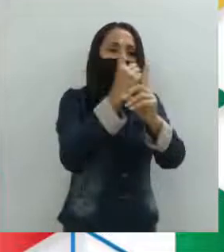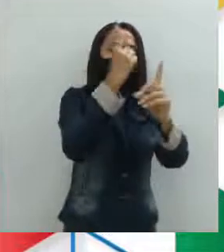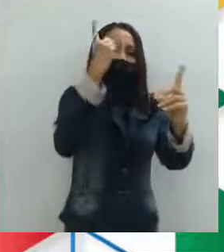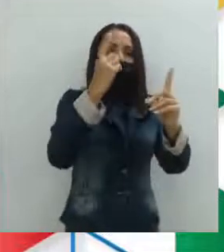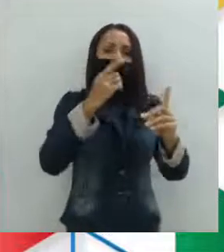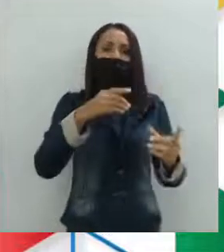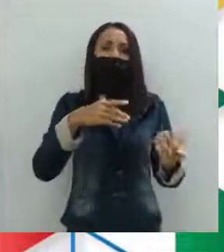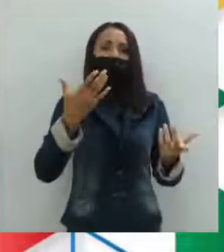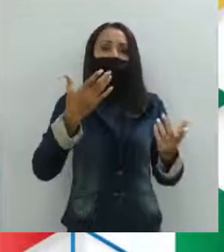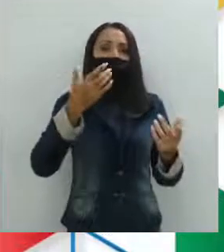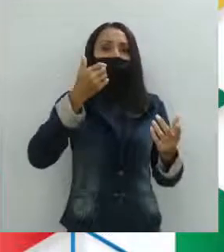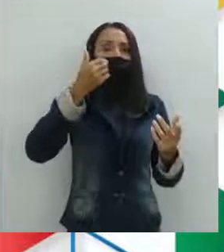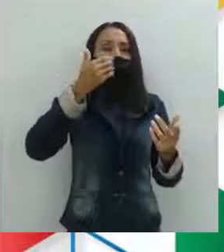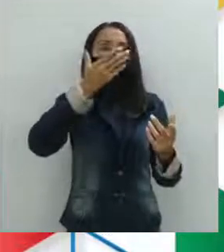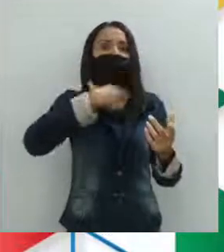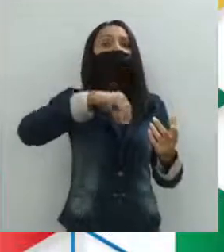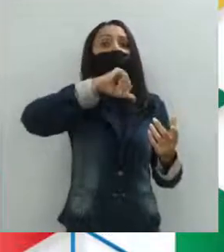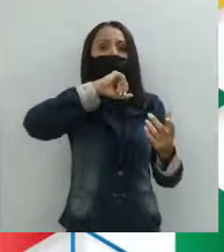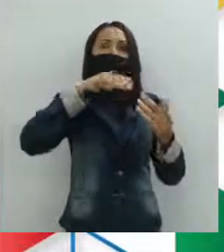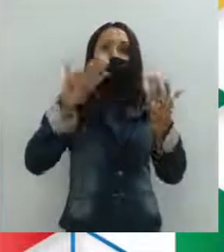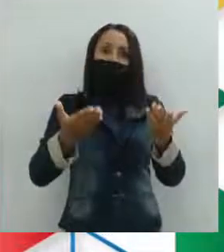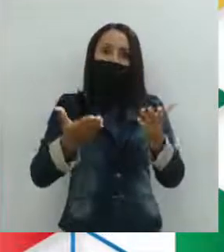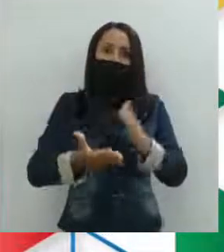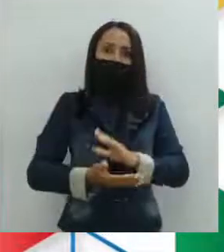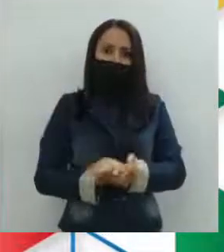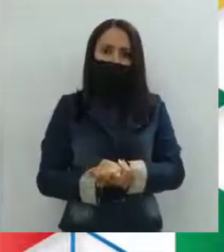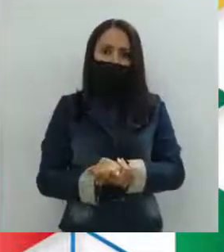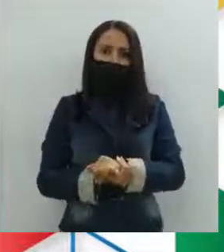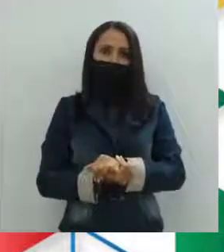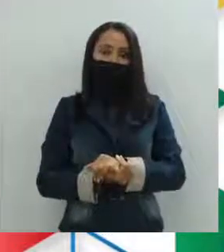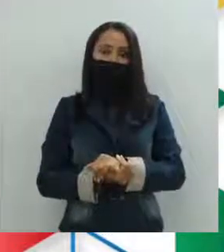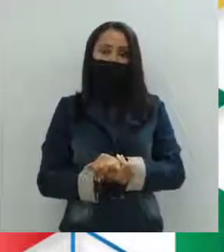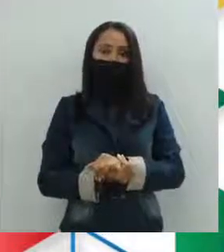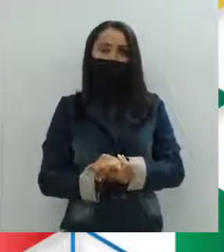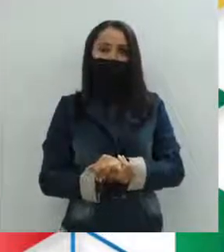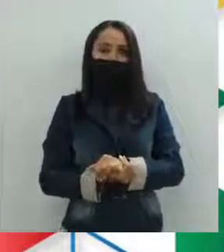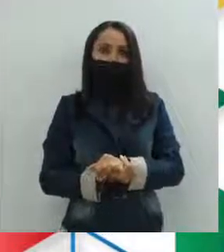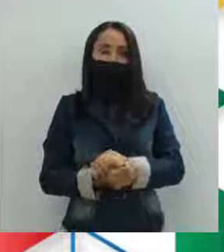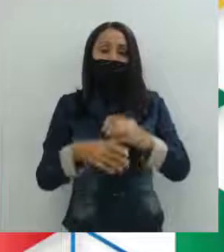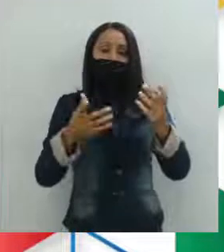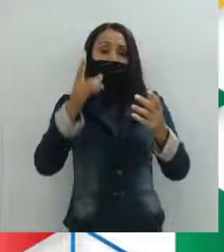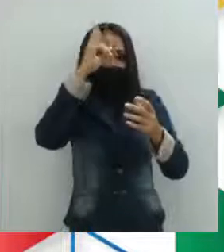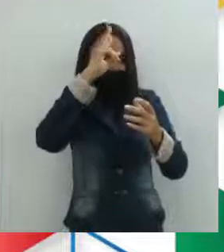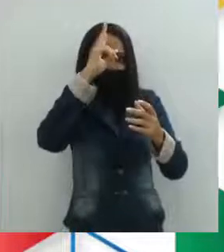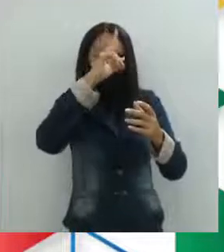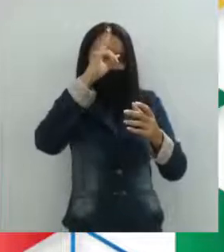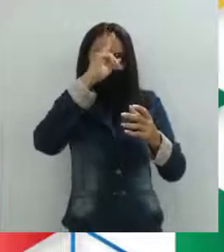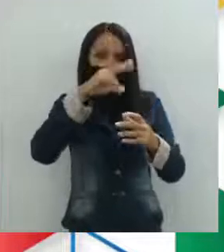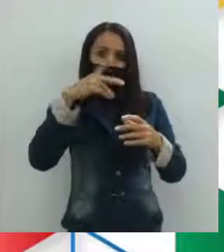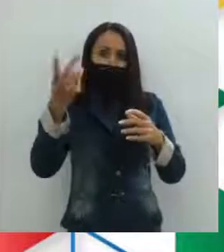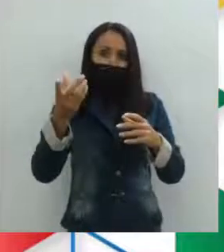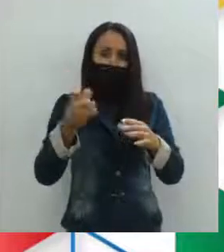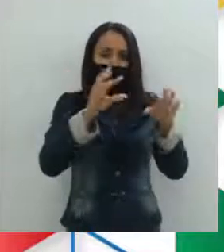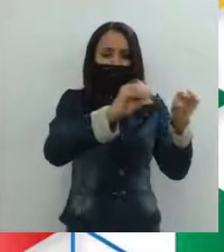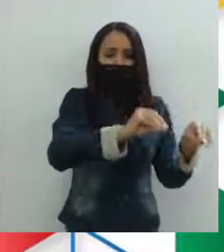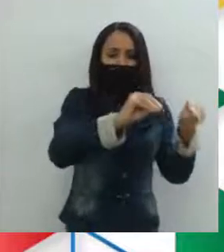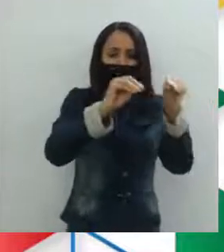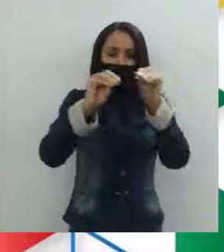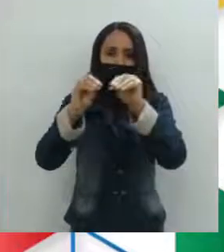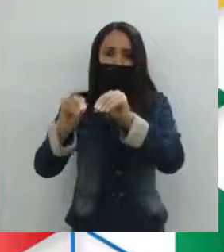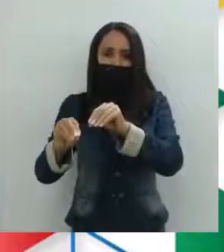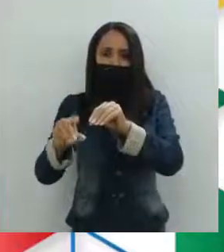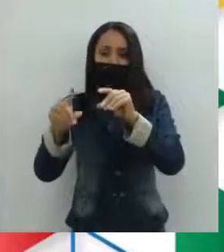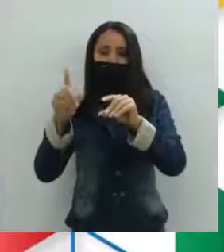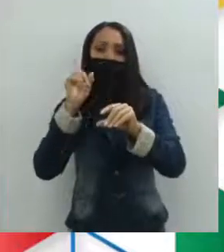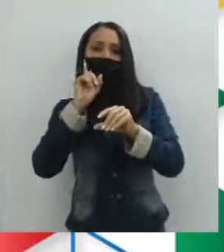seu país, Honduras, depois de uma catástrofe, do furacão, e ele sai lá de Honduras e até chegar aos